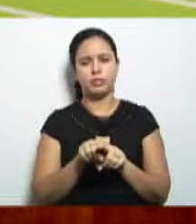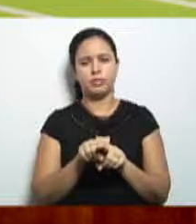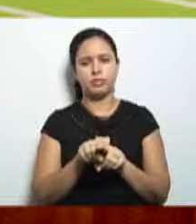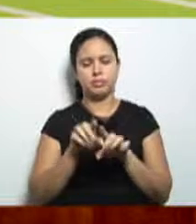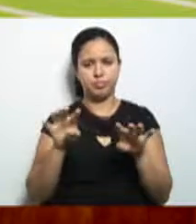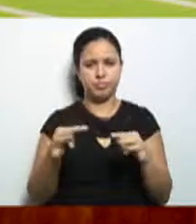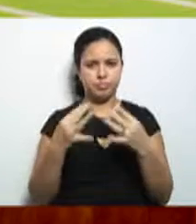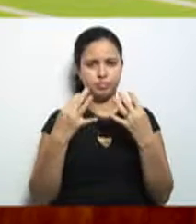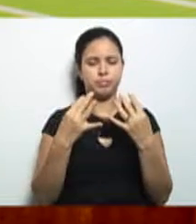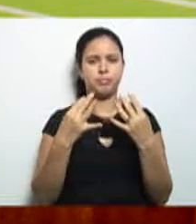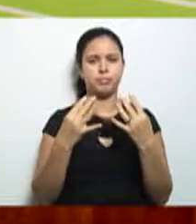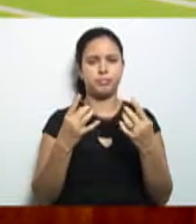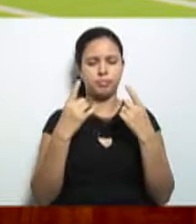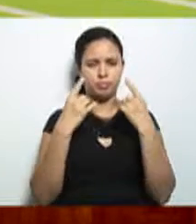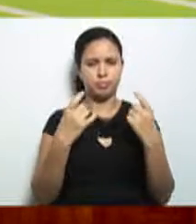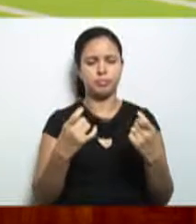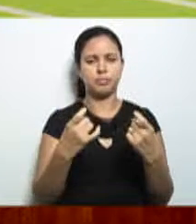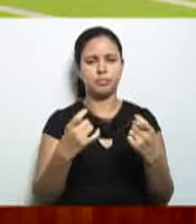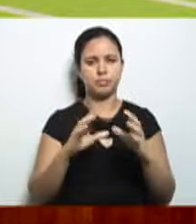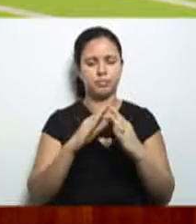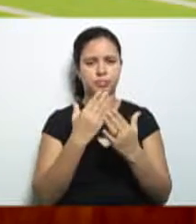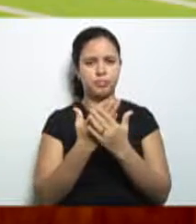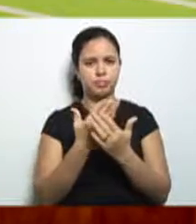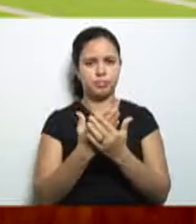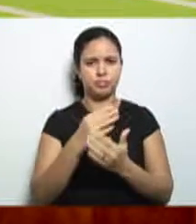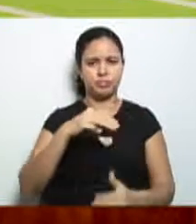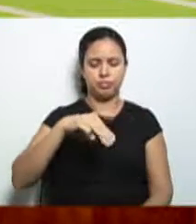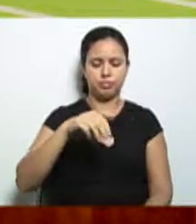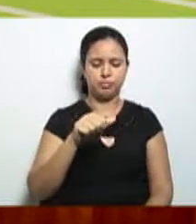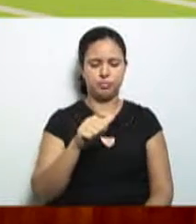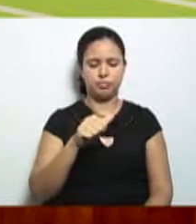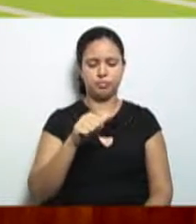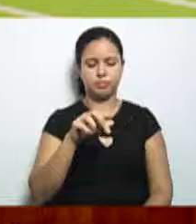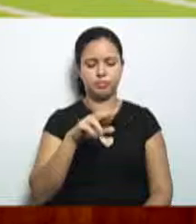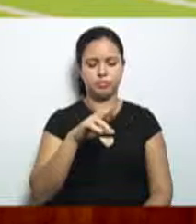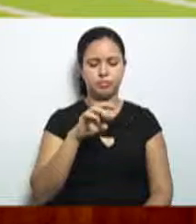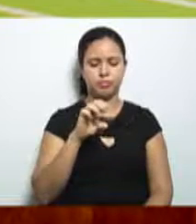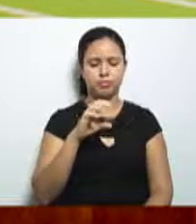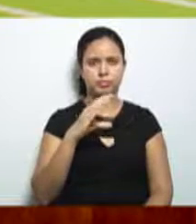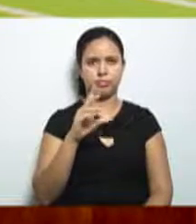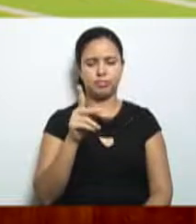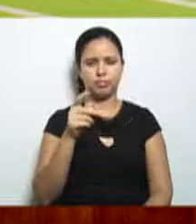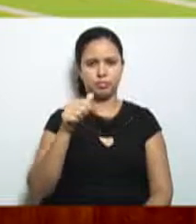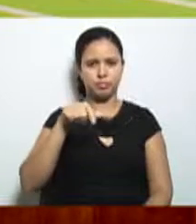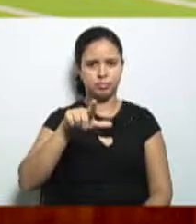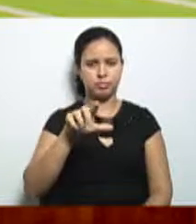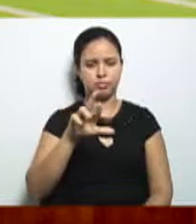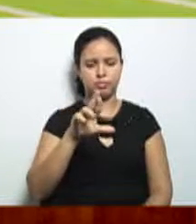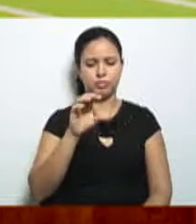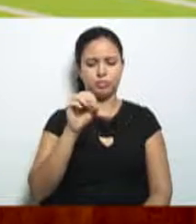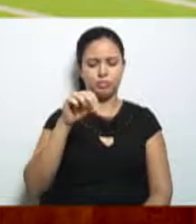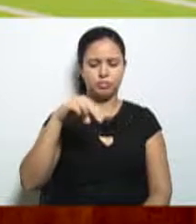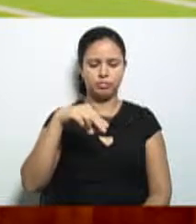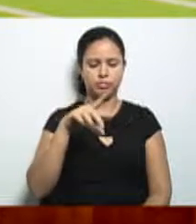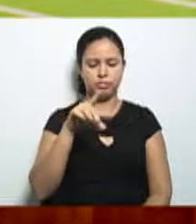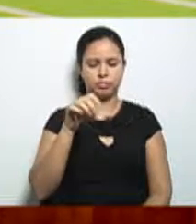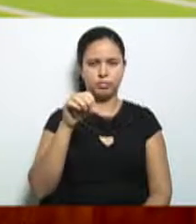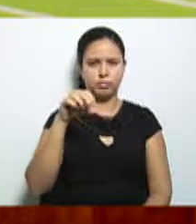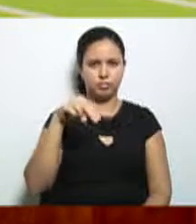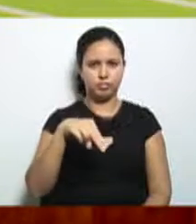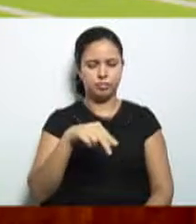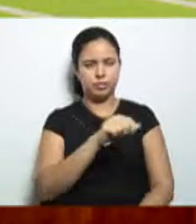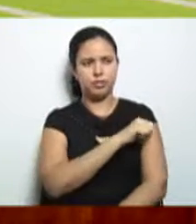nossa aula, o pessoal da Escola Marechal Rondon, alunos da professora Roseli, e também os alunos